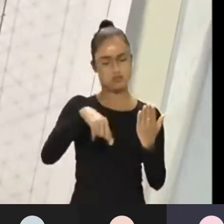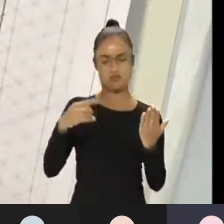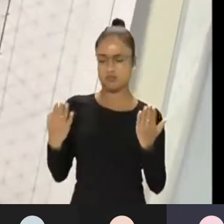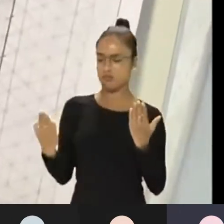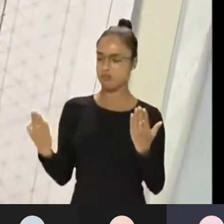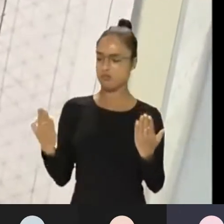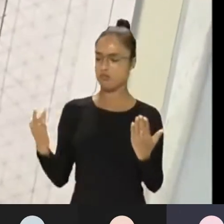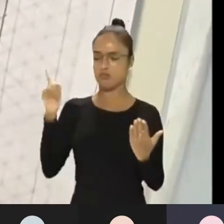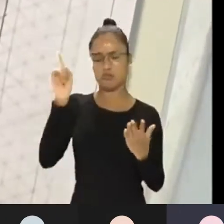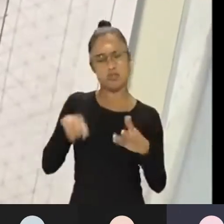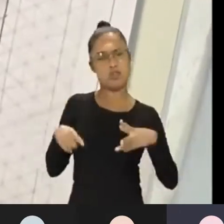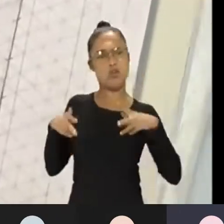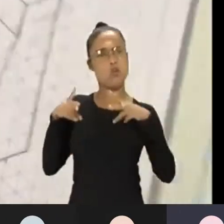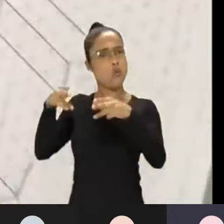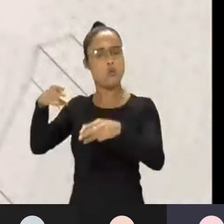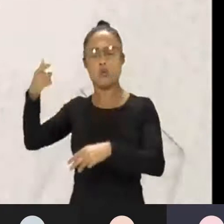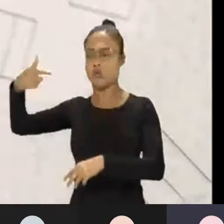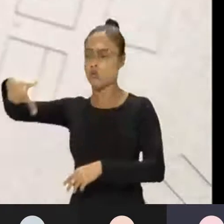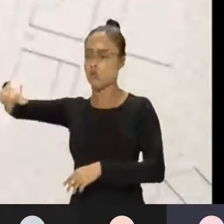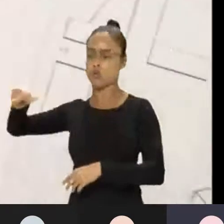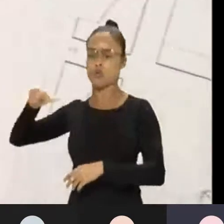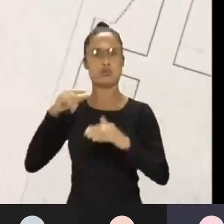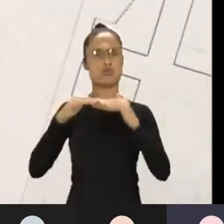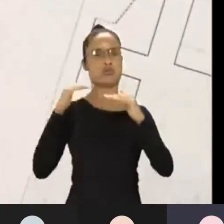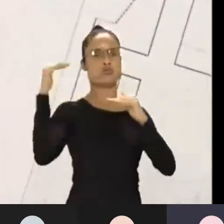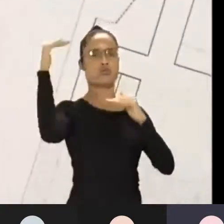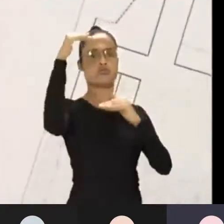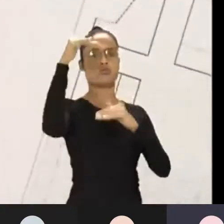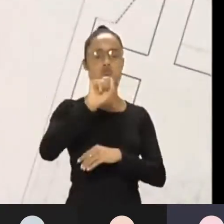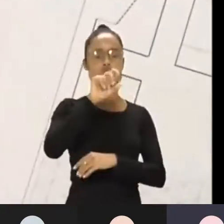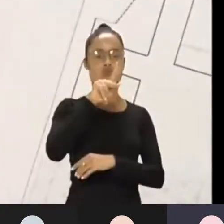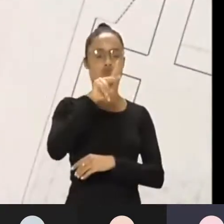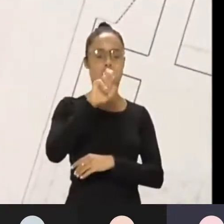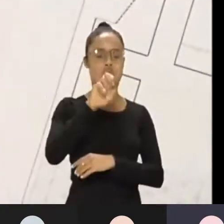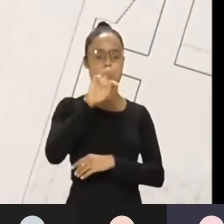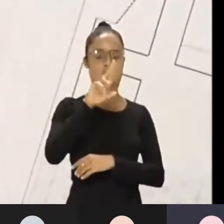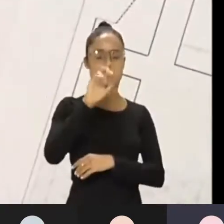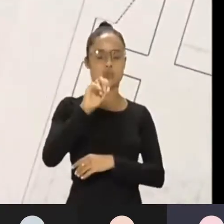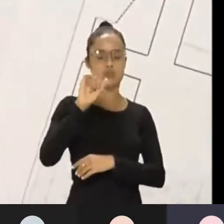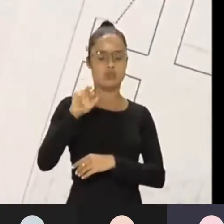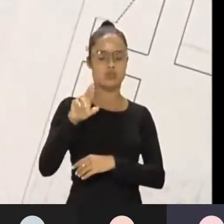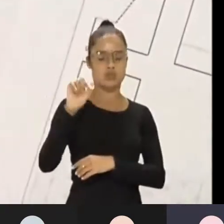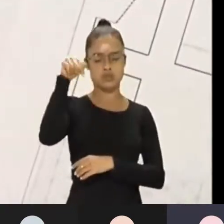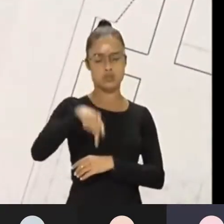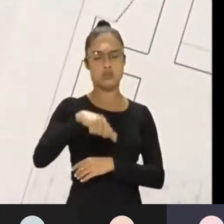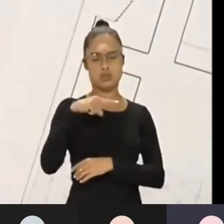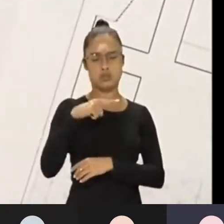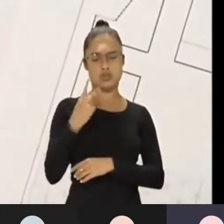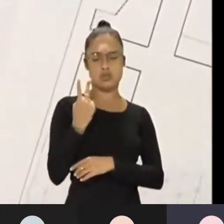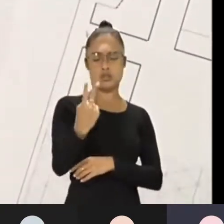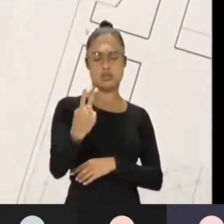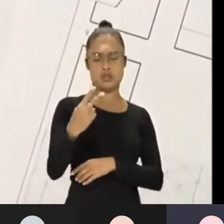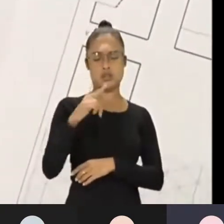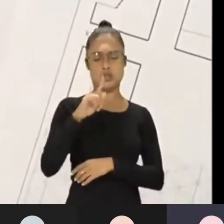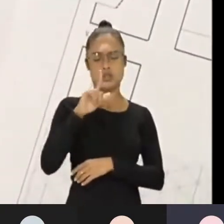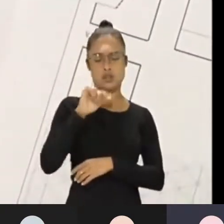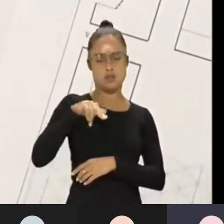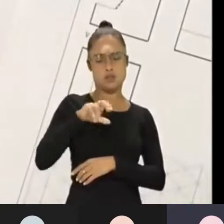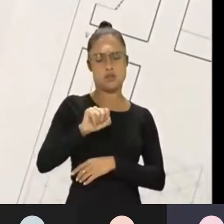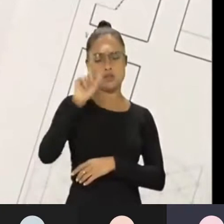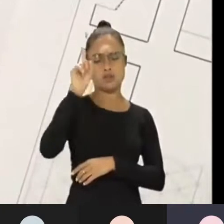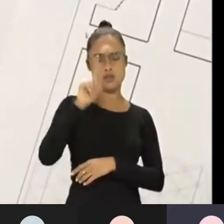mesmo ocorre com as outras vistas. Então, a vista superior. Eu tenho aqui 2 planos que estão em